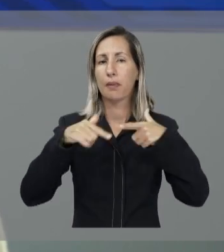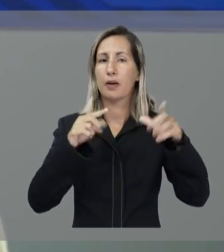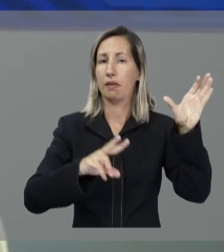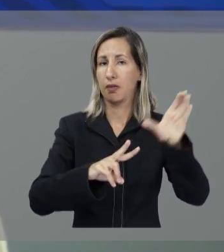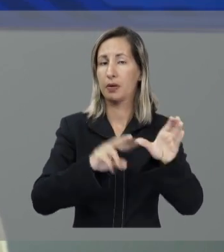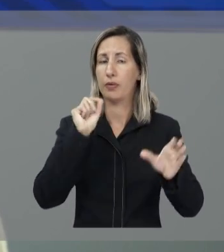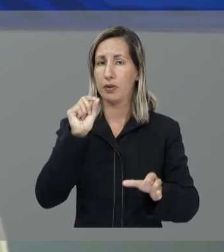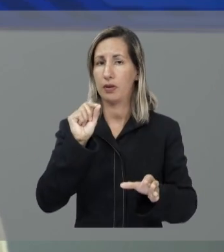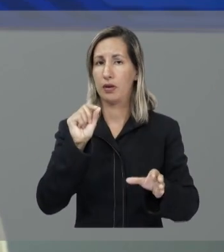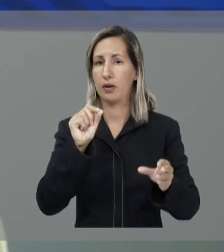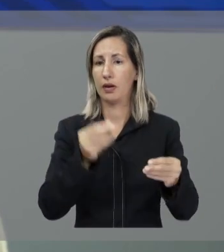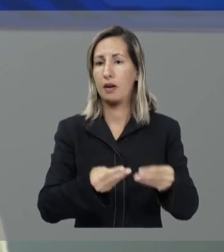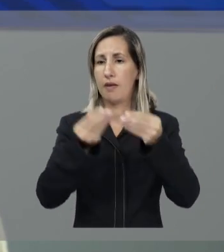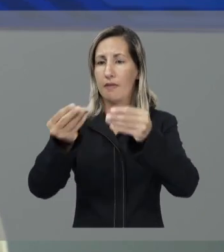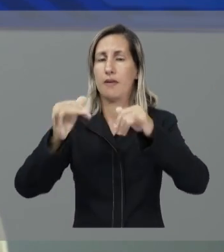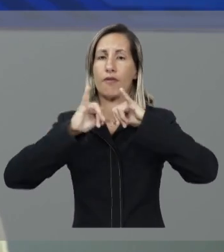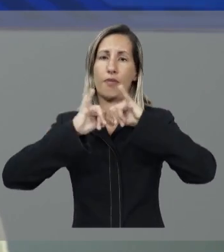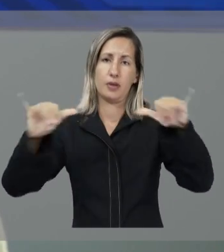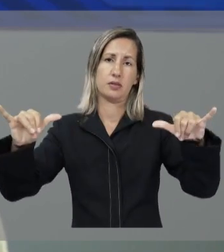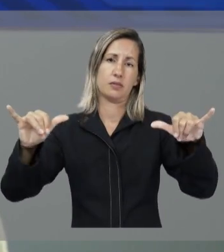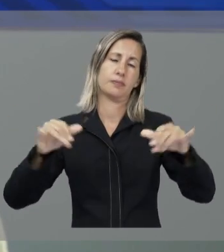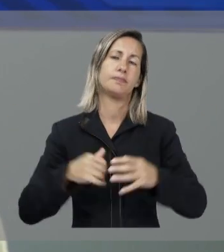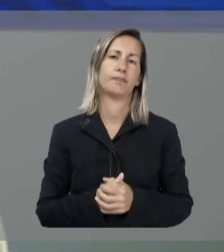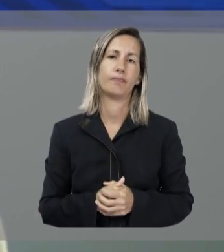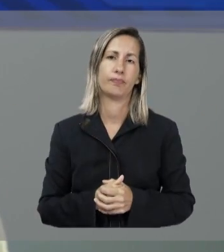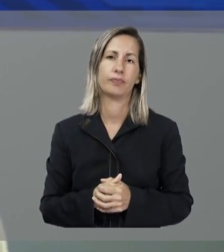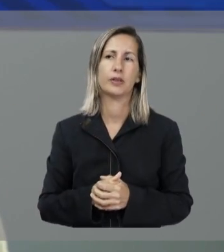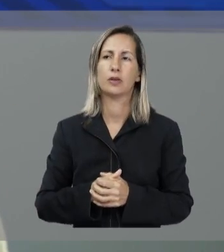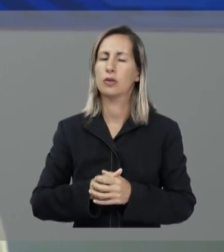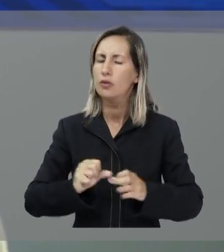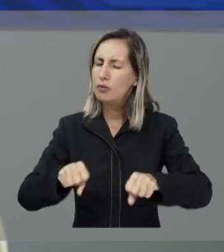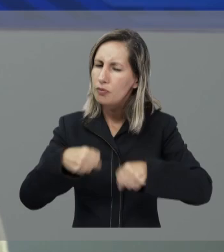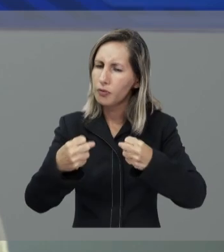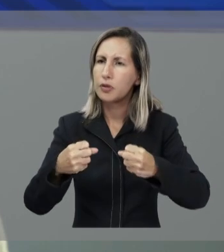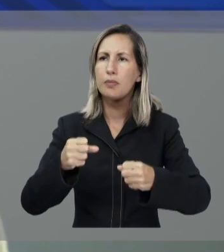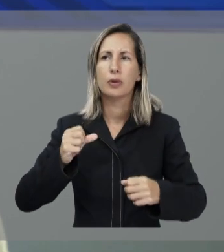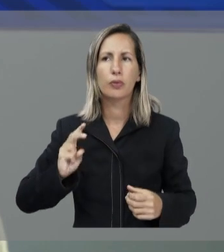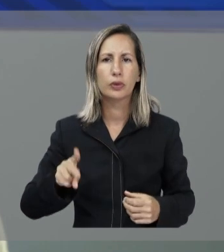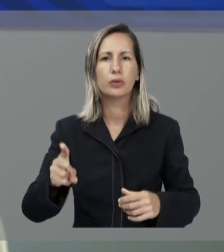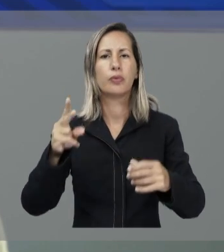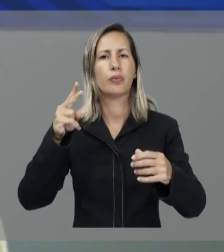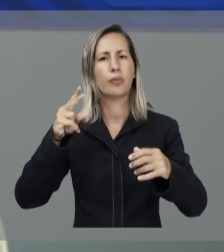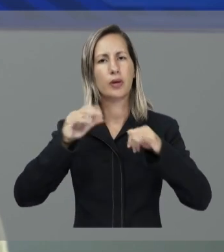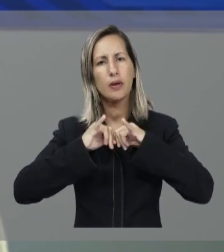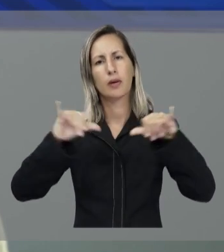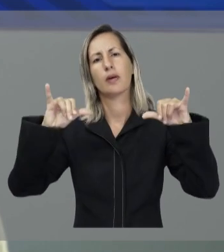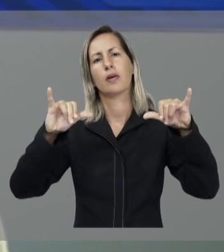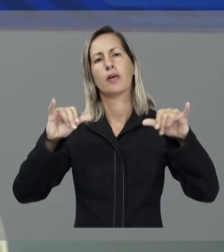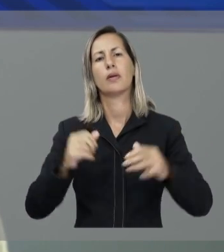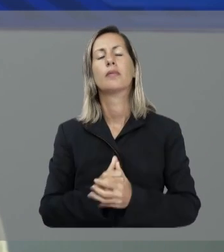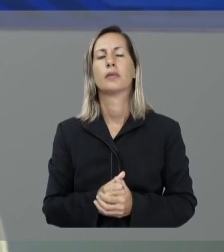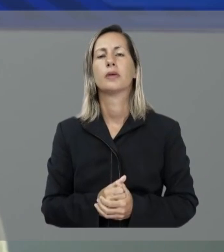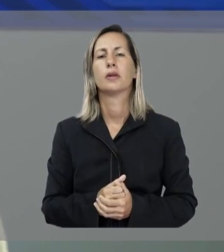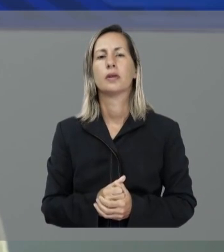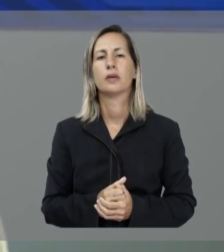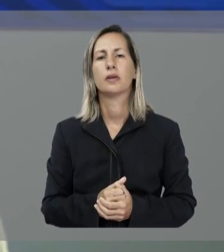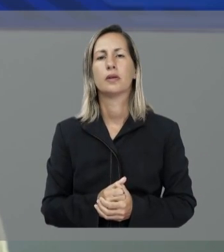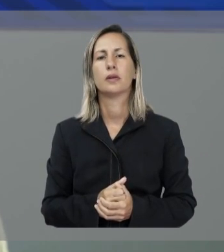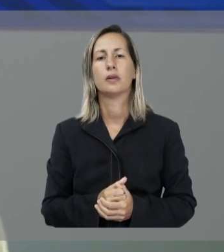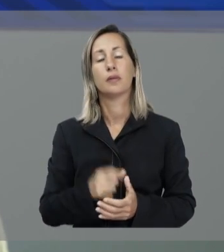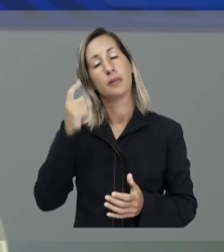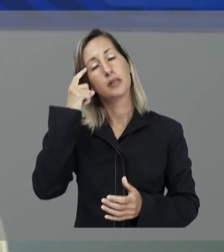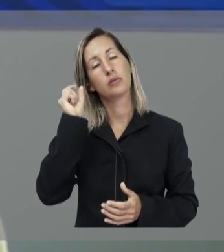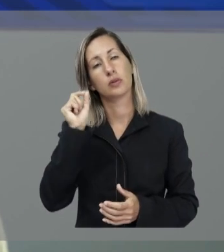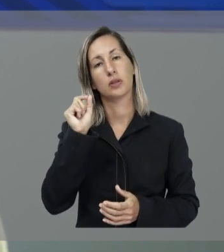é levar a informação à população. Então, a gente segue firme em campanha, em defesa das adoções, né? Acho